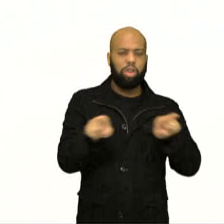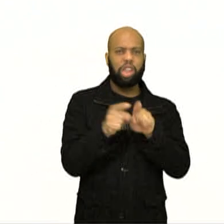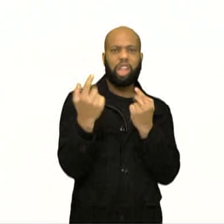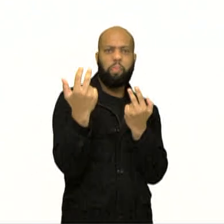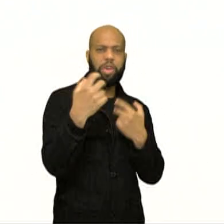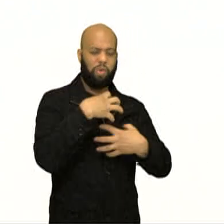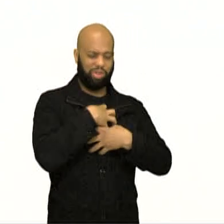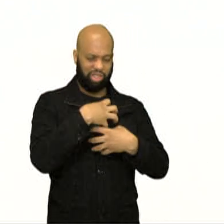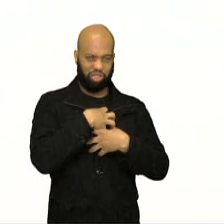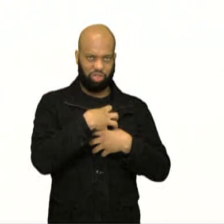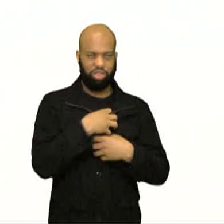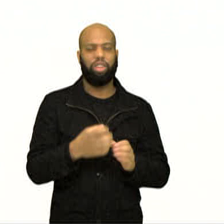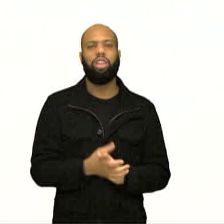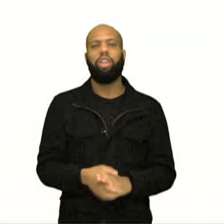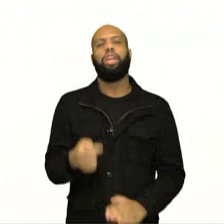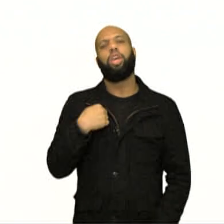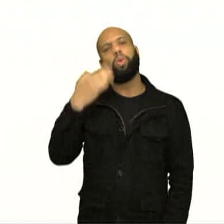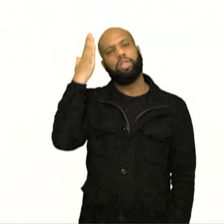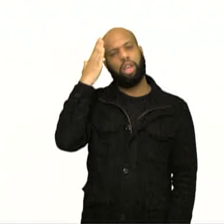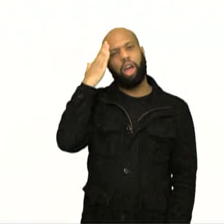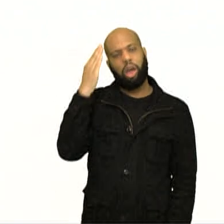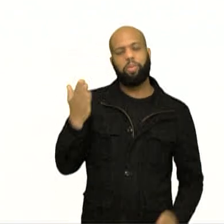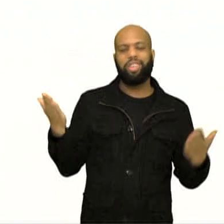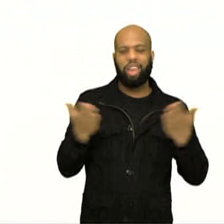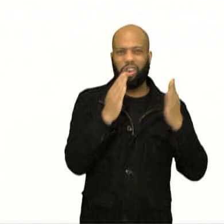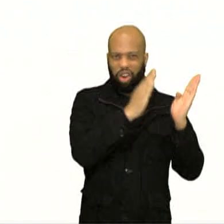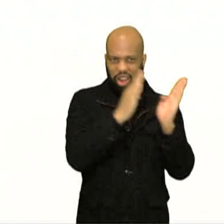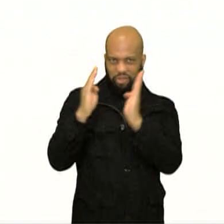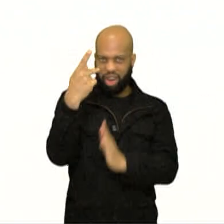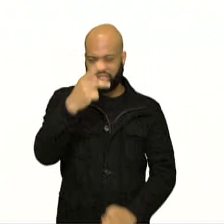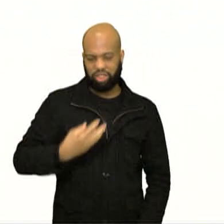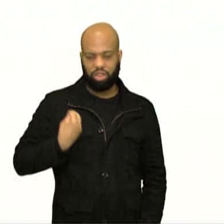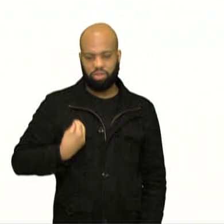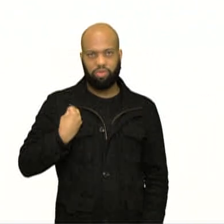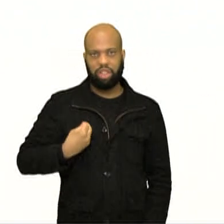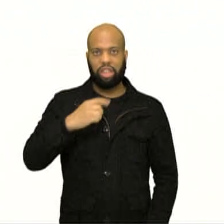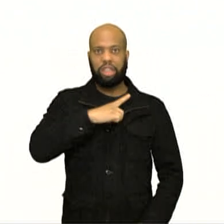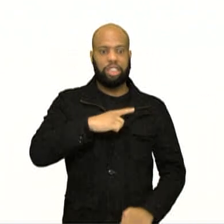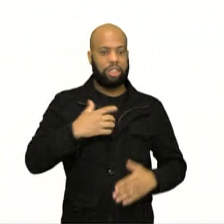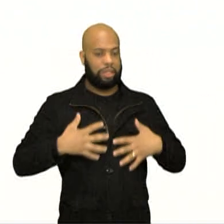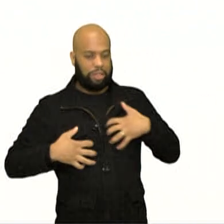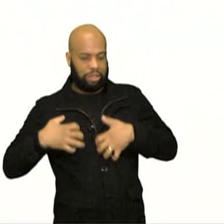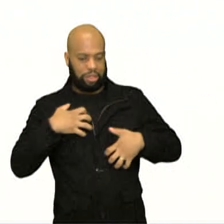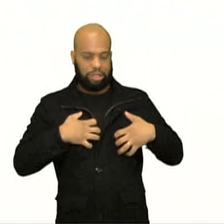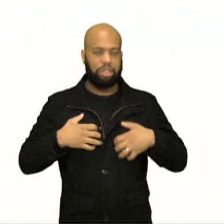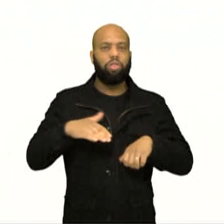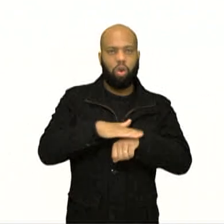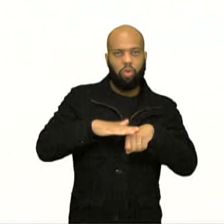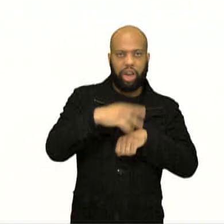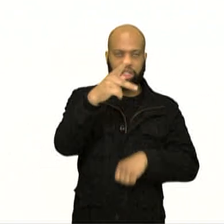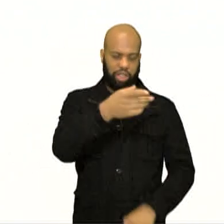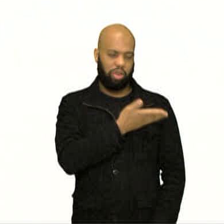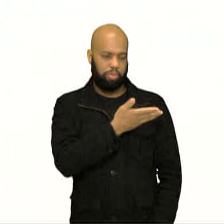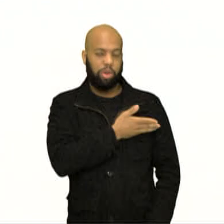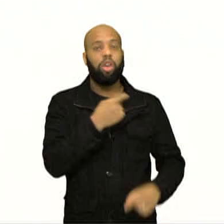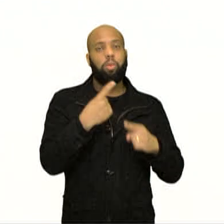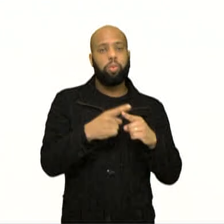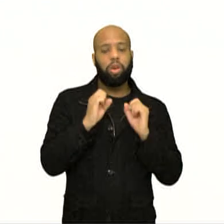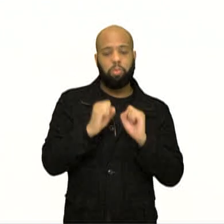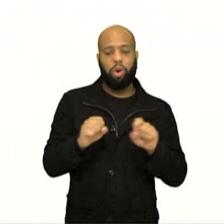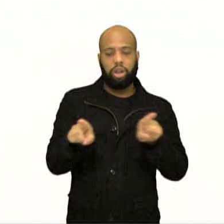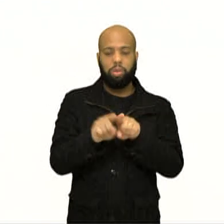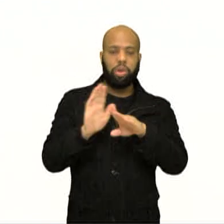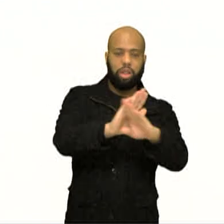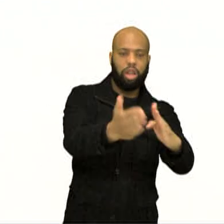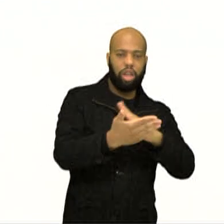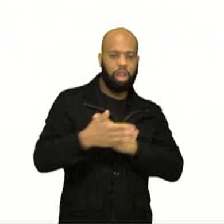você, né? Eu sei que esta fase é um momento de bastante apreensão. Conversem aí, né? De repente vocês podem se